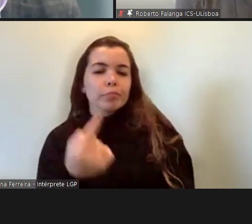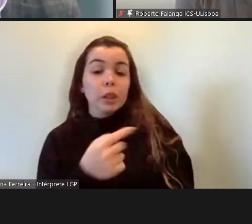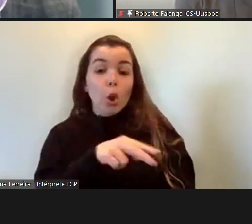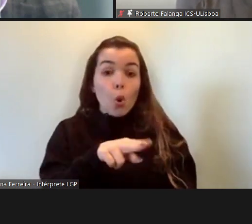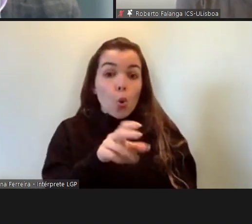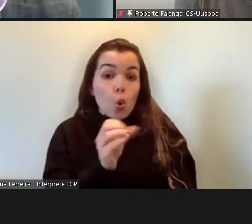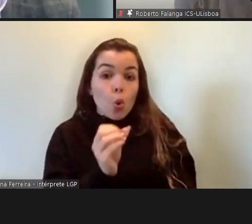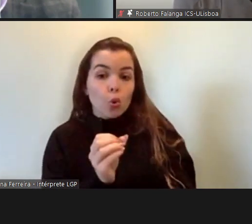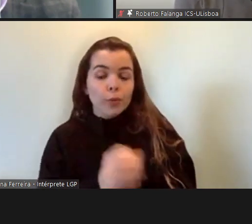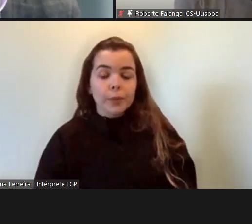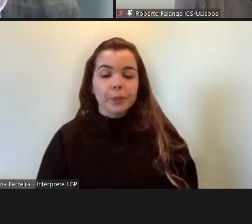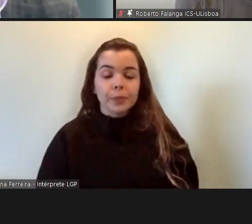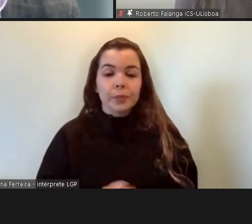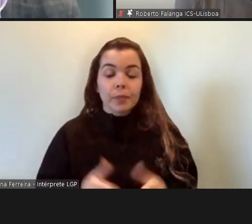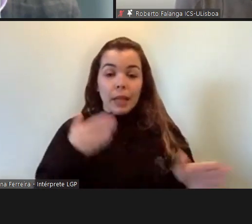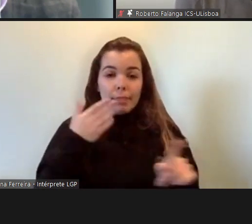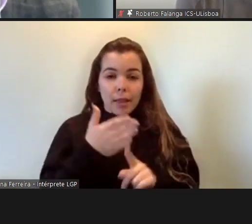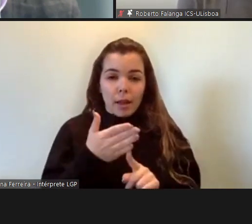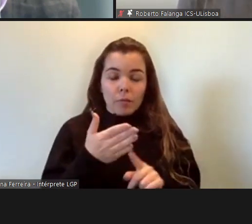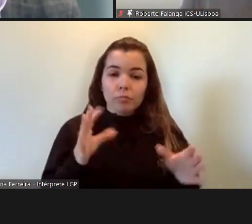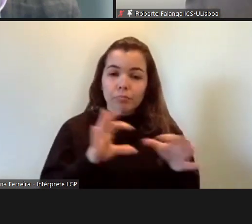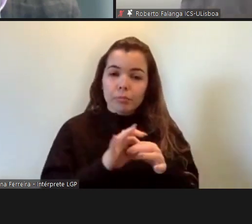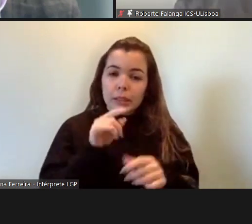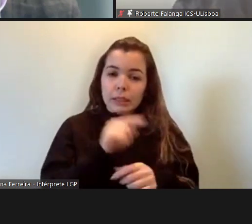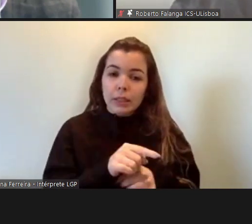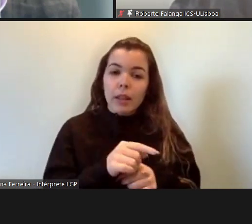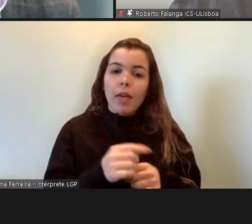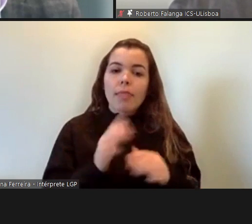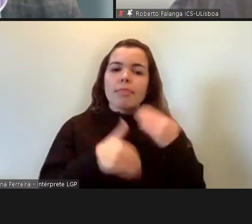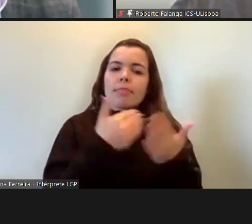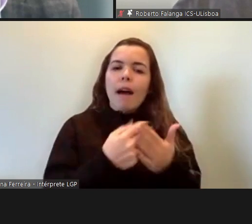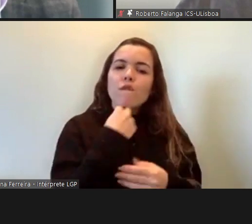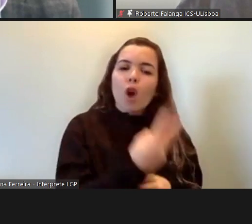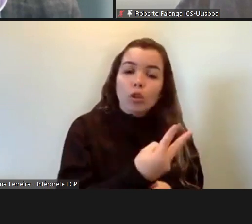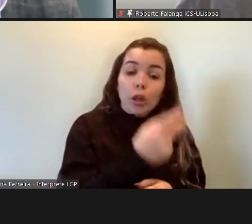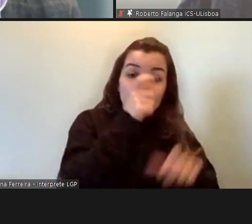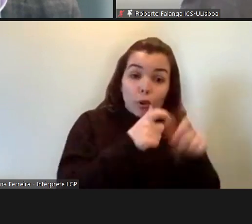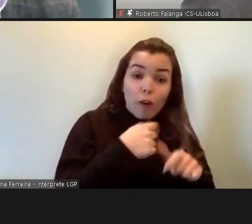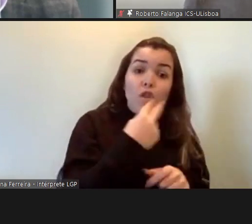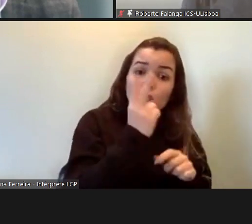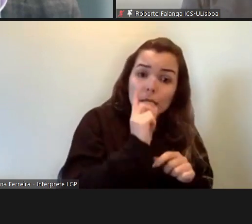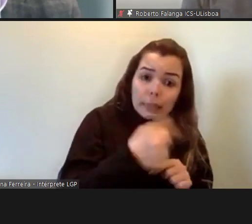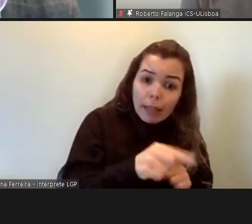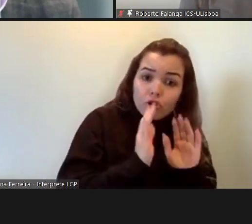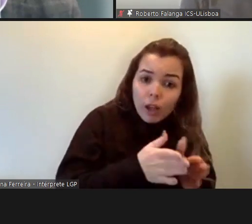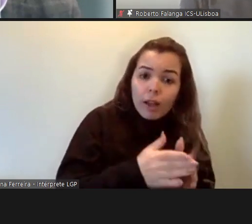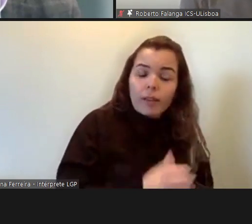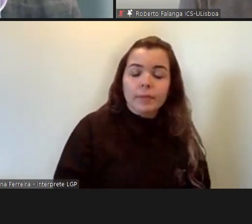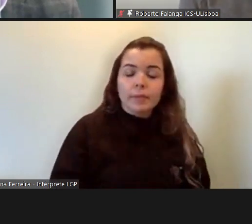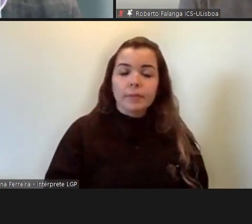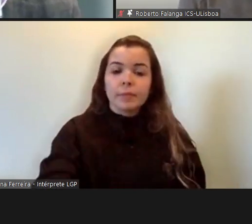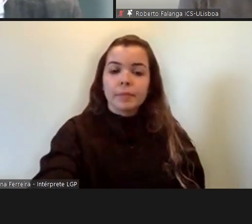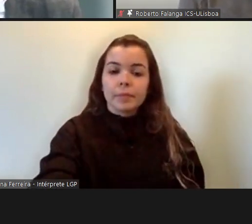diretamente relacionado com isto, não é dar voz aos que já têm voz, que é nomeadamente o papel do sistema mediático.